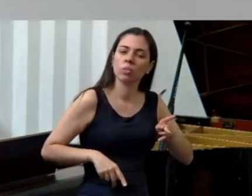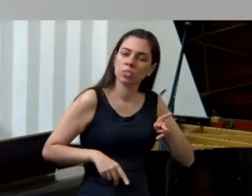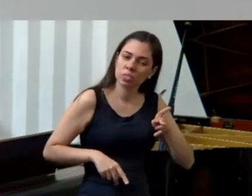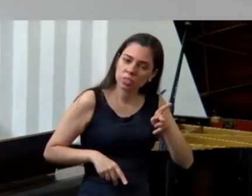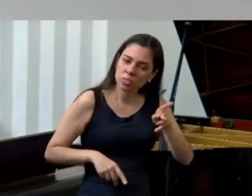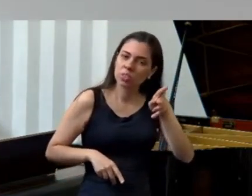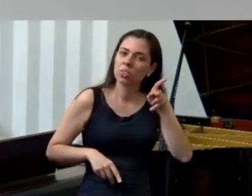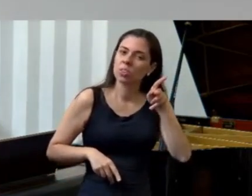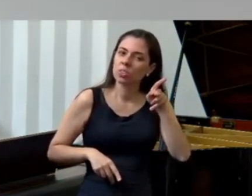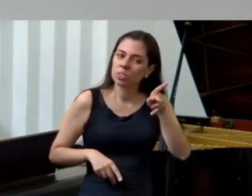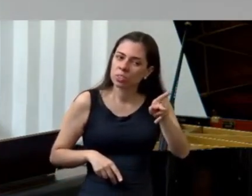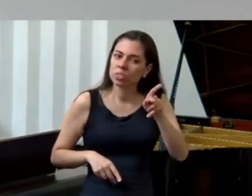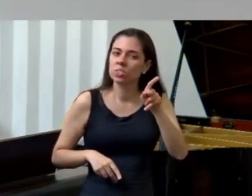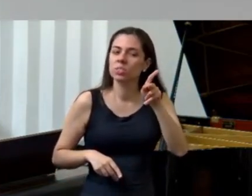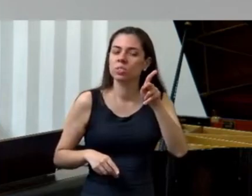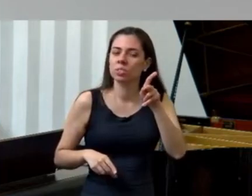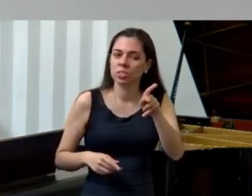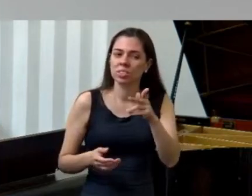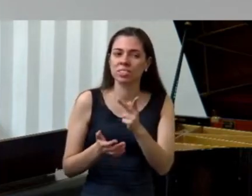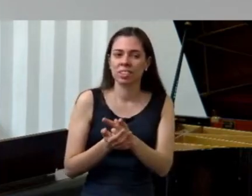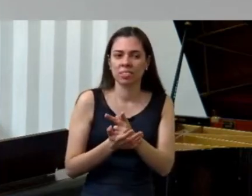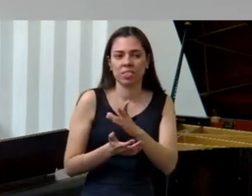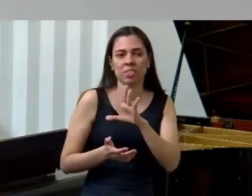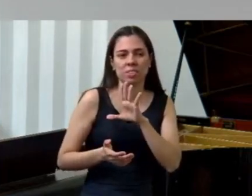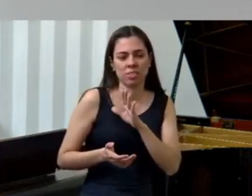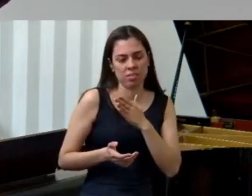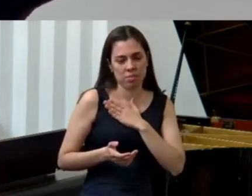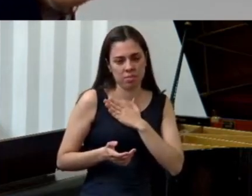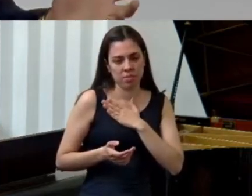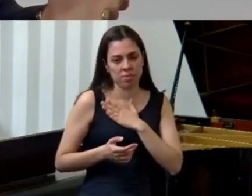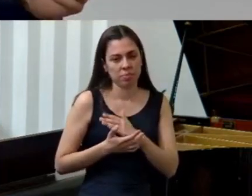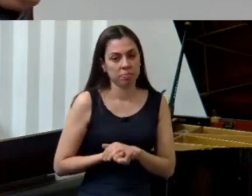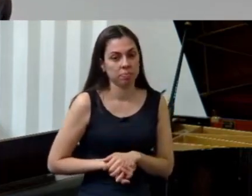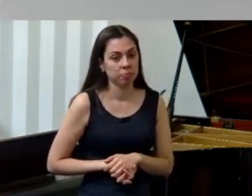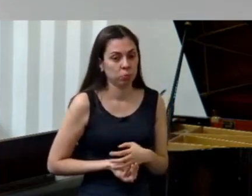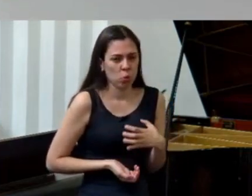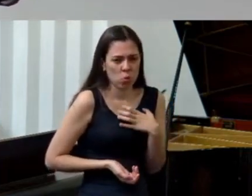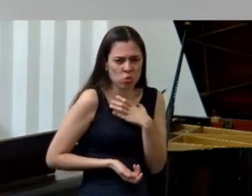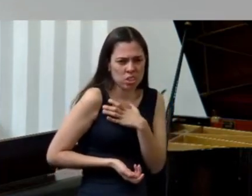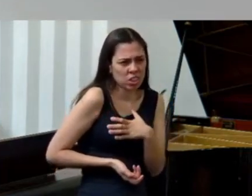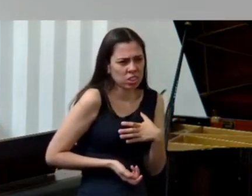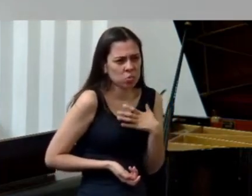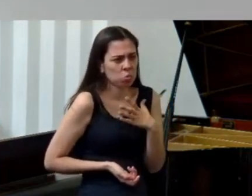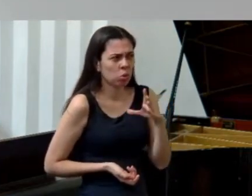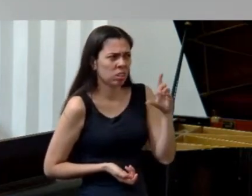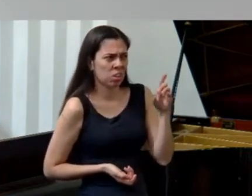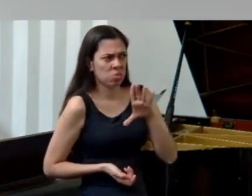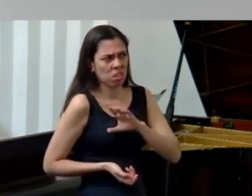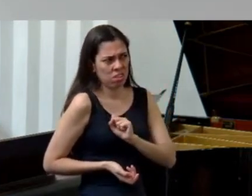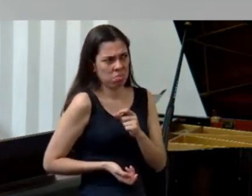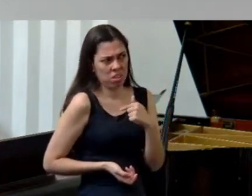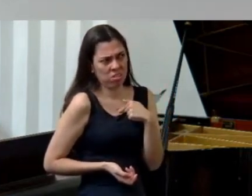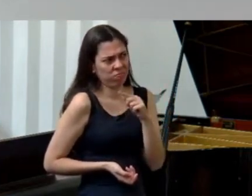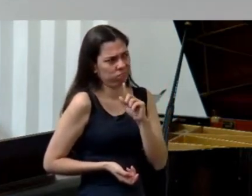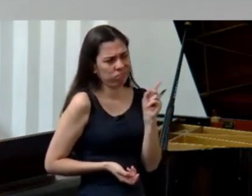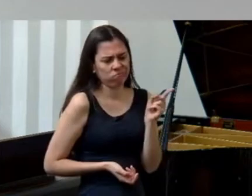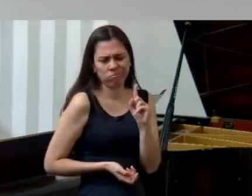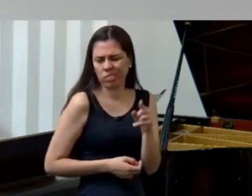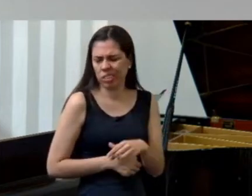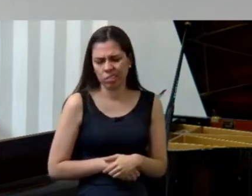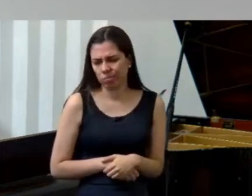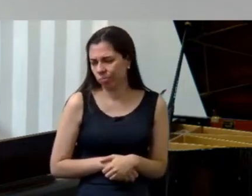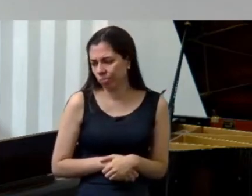O sentimento fala: Deus não me ama, as minhas orações não são escutadas. Sentimento. Isso não